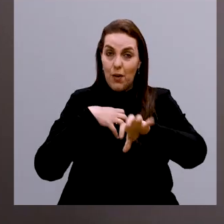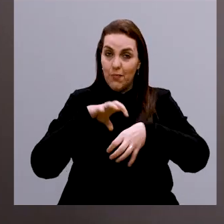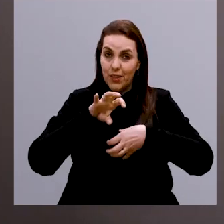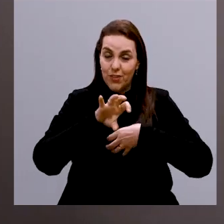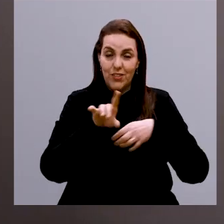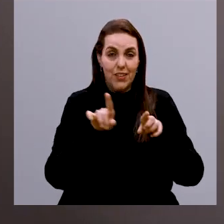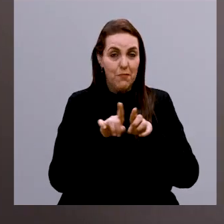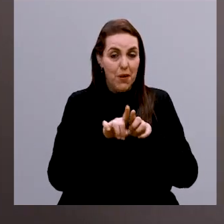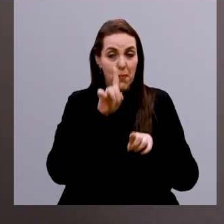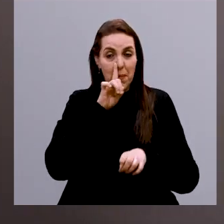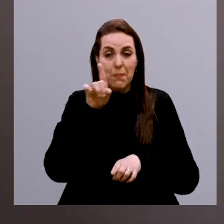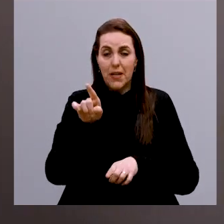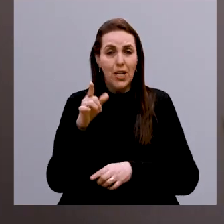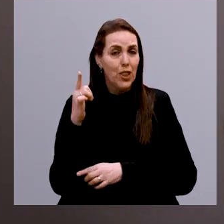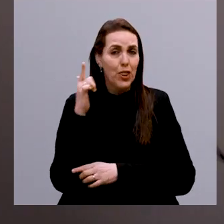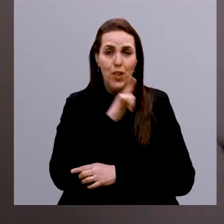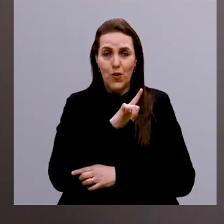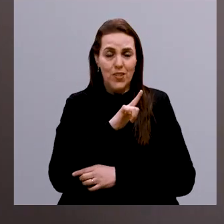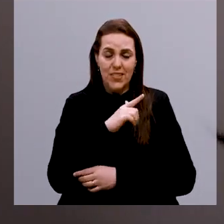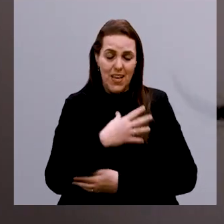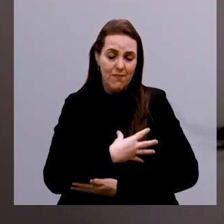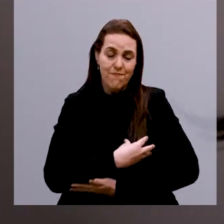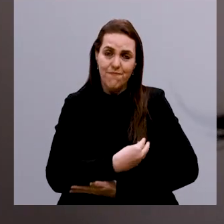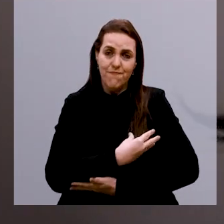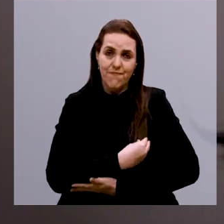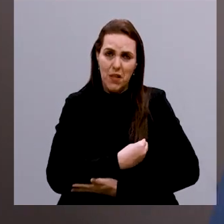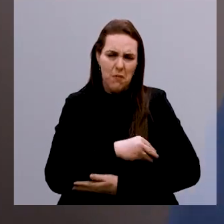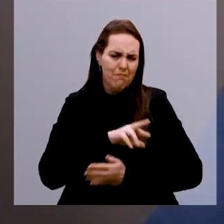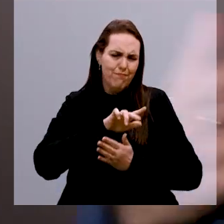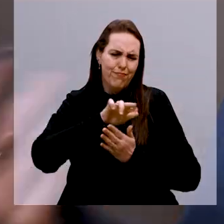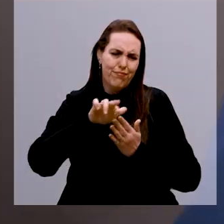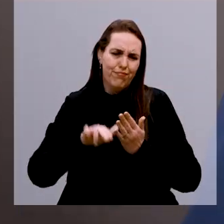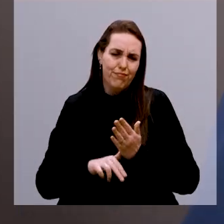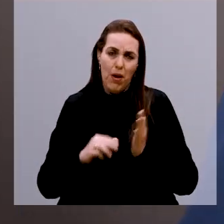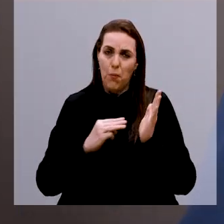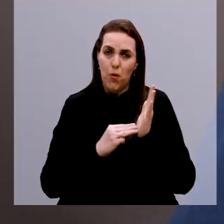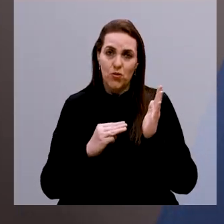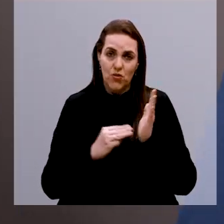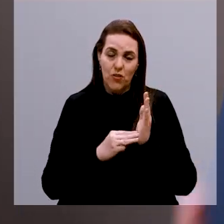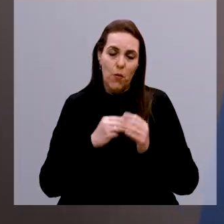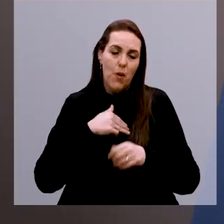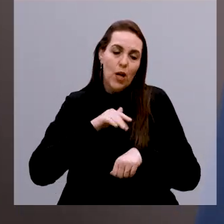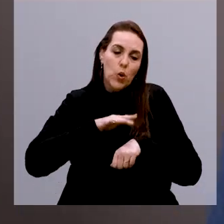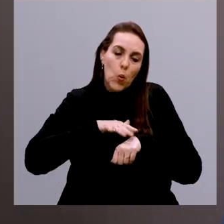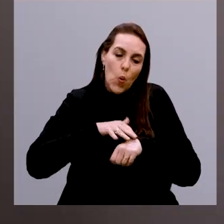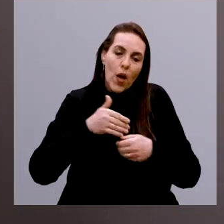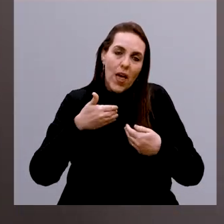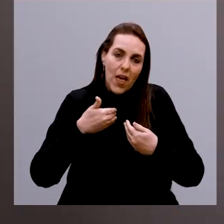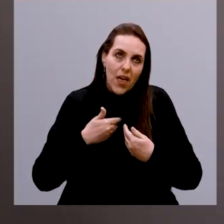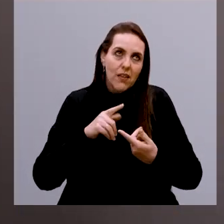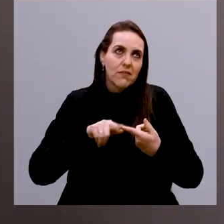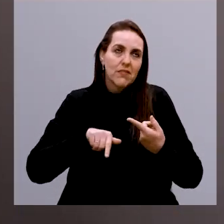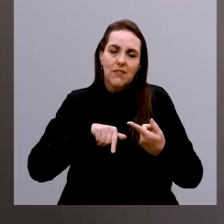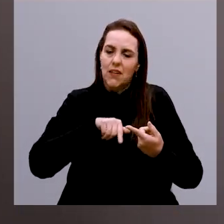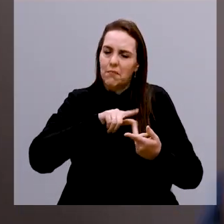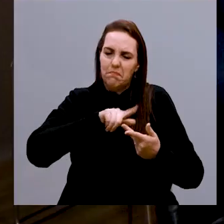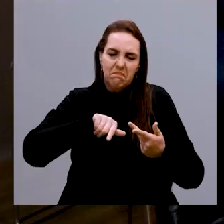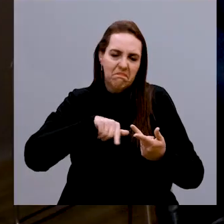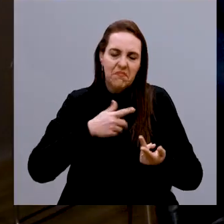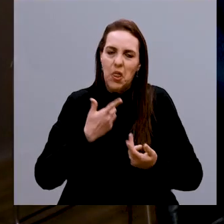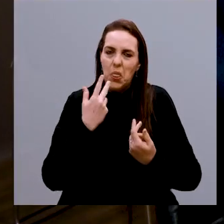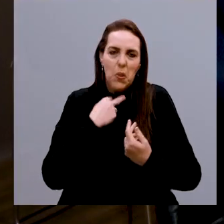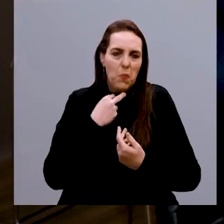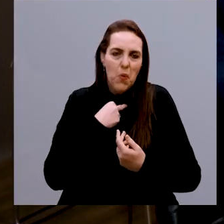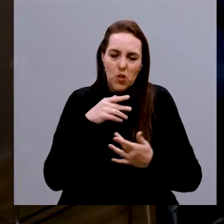essa empatia, né, pela mãe que não pode naquele momento por uma série de motivos, né, por alguma patologia específica, por uma série de